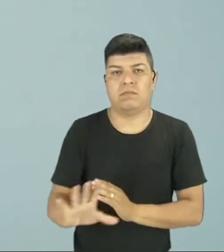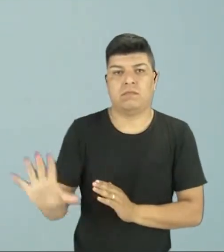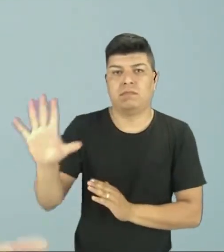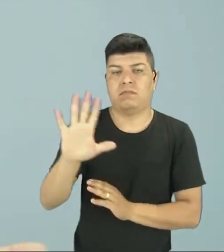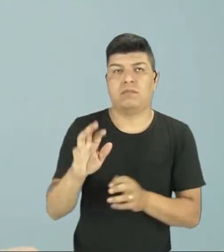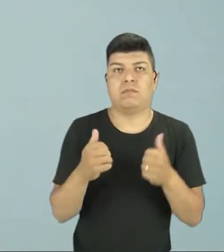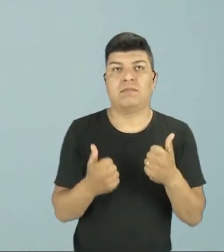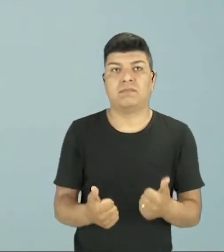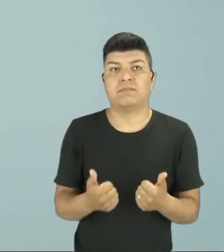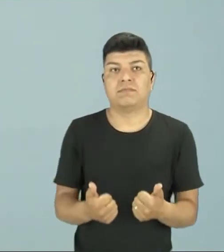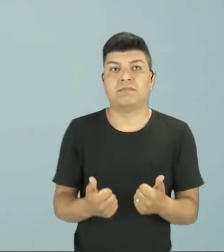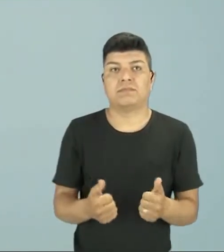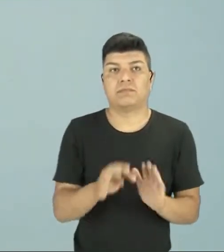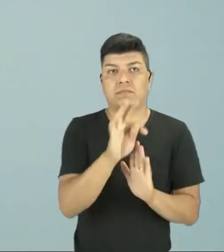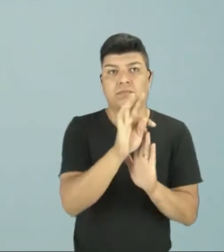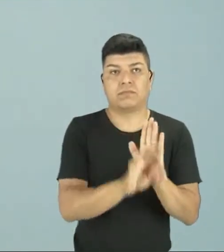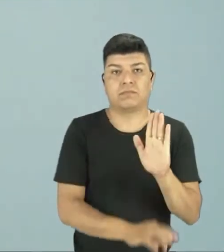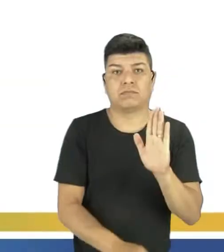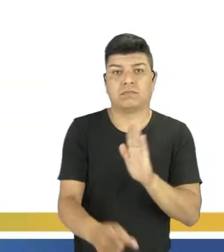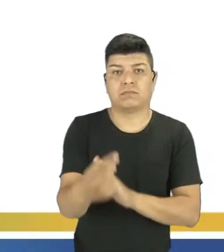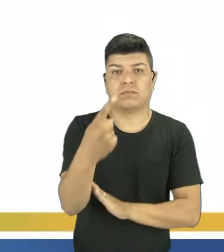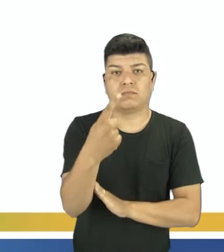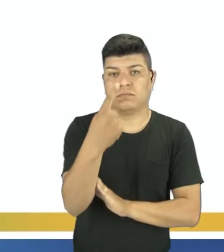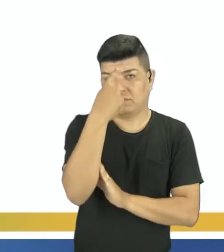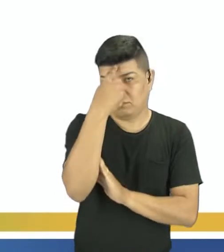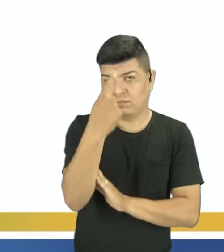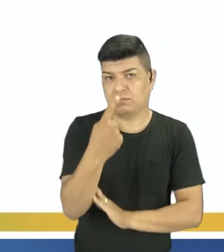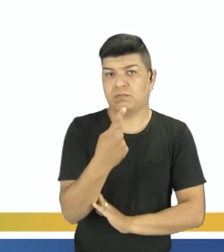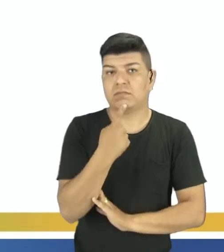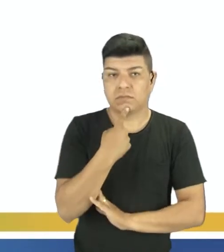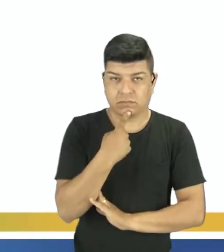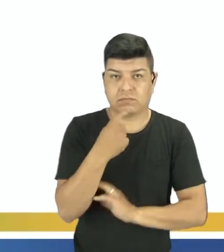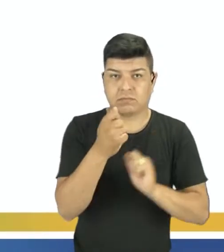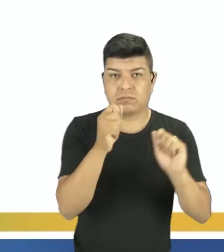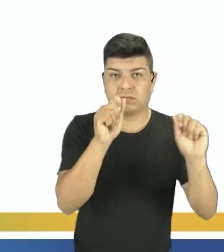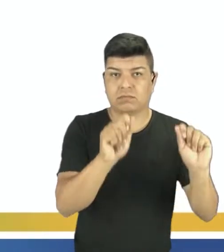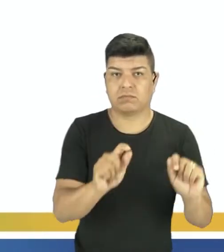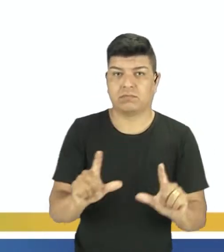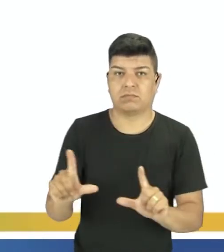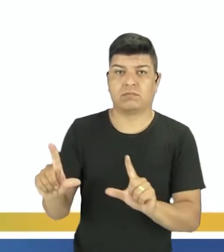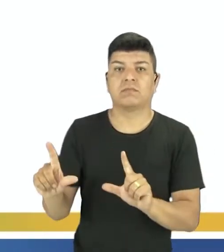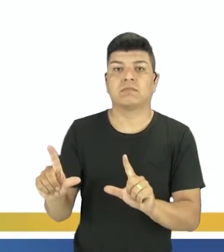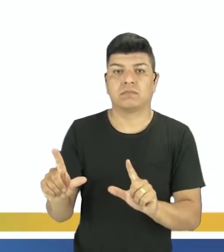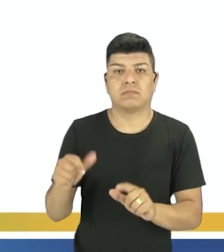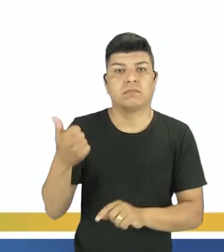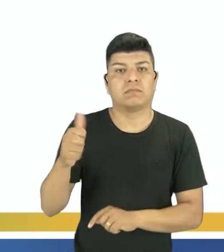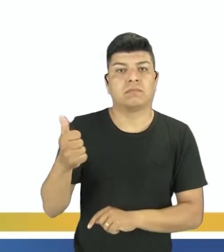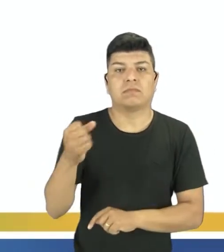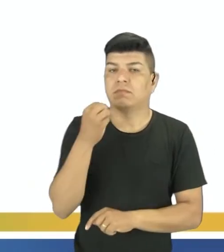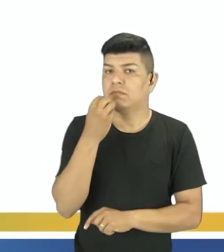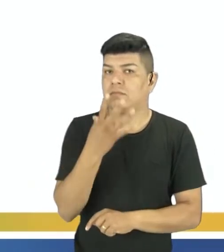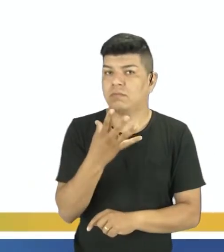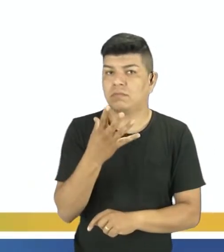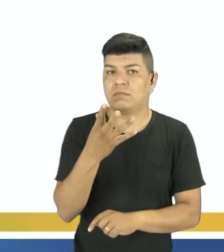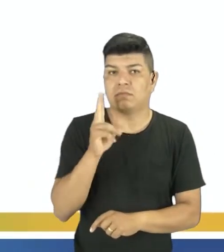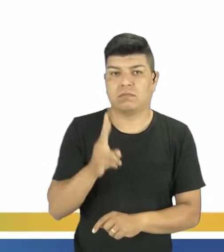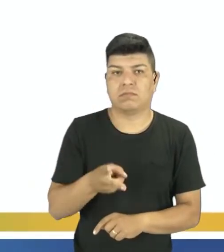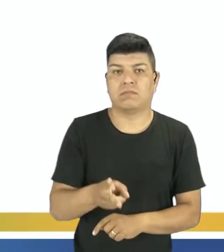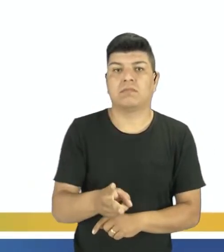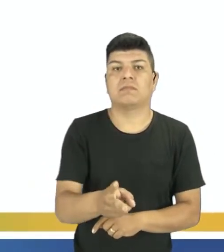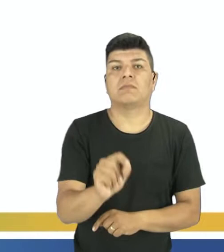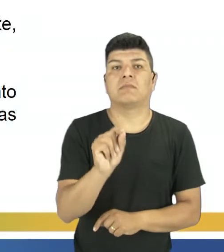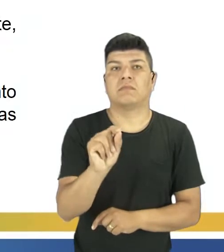certo? E esse é o nosso texto 1, que é uma imagem. Após vocês analisarem muito bem, eu gostaria que vocês